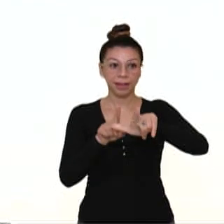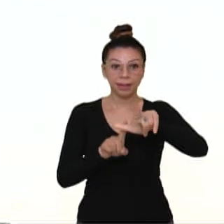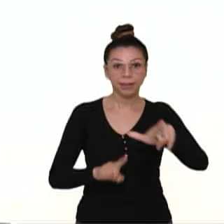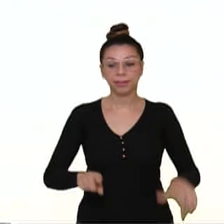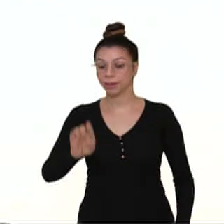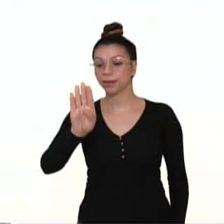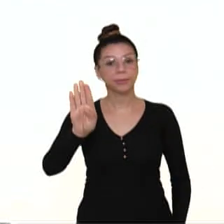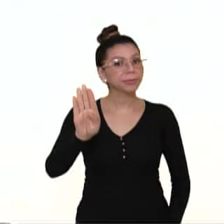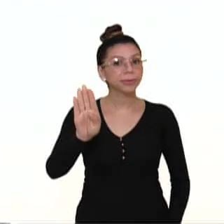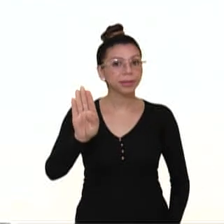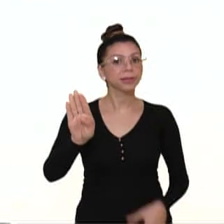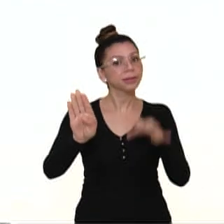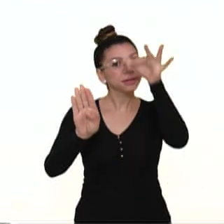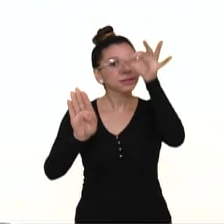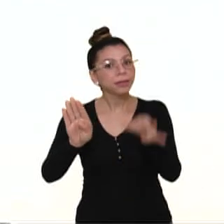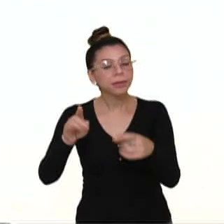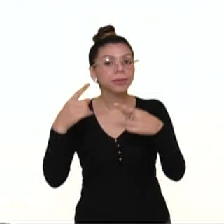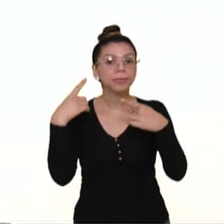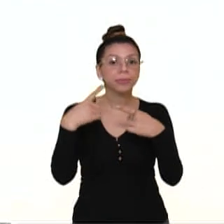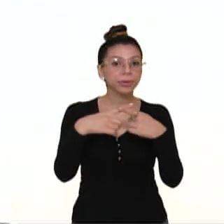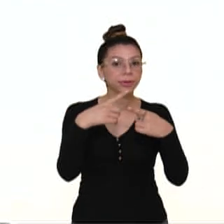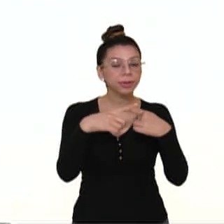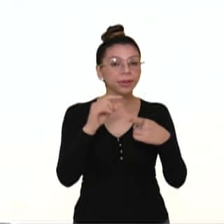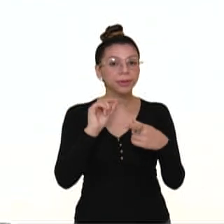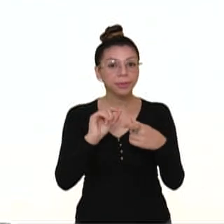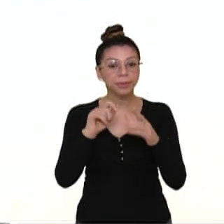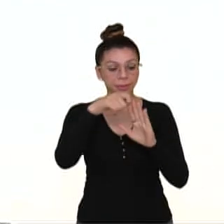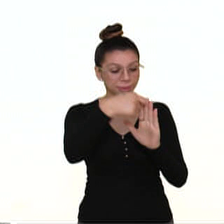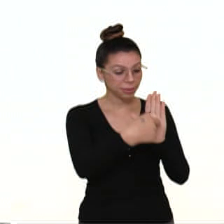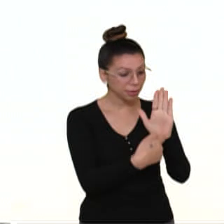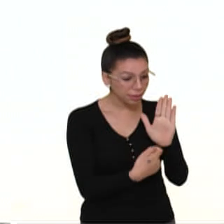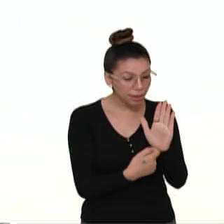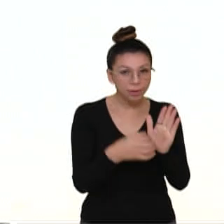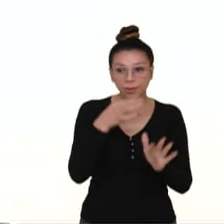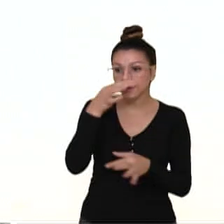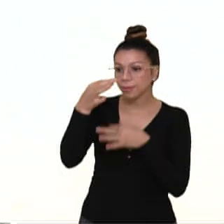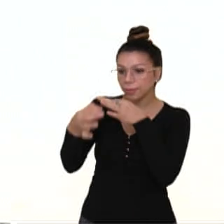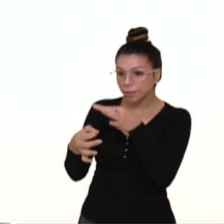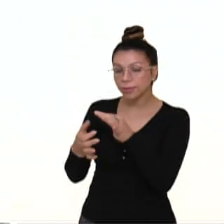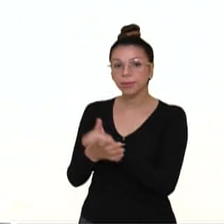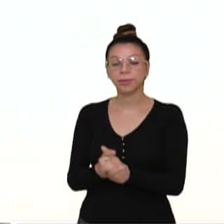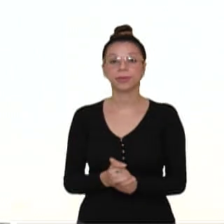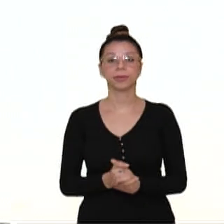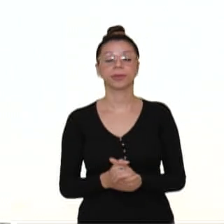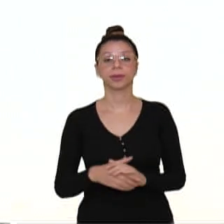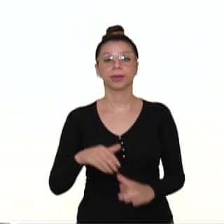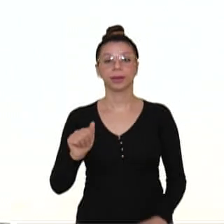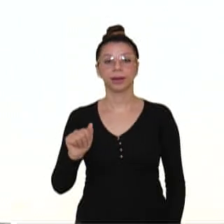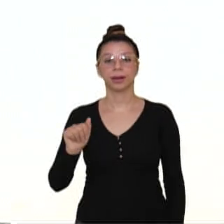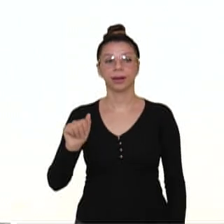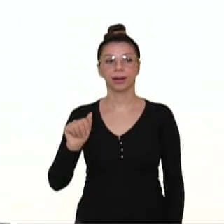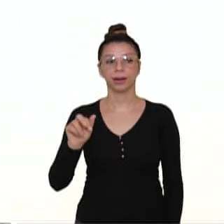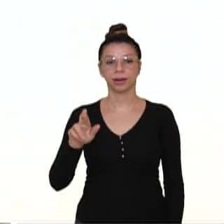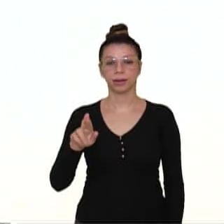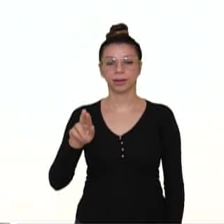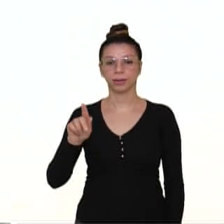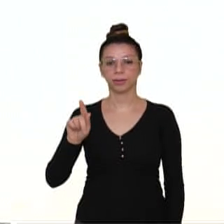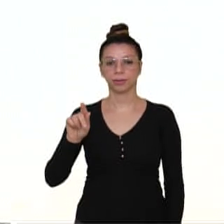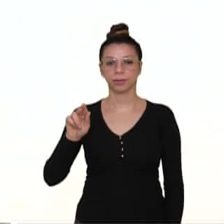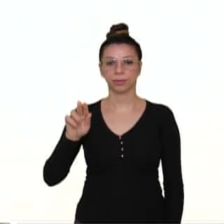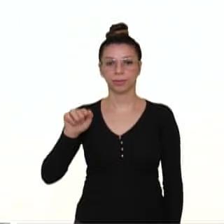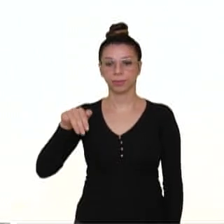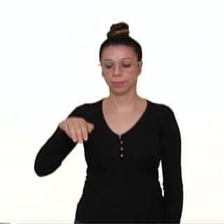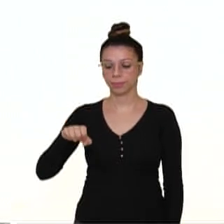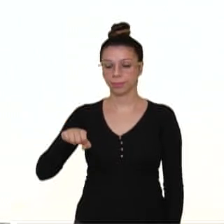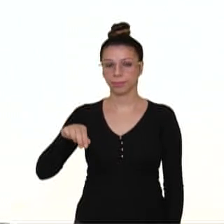com certeza, turma. Texto argumentativo, porque eu coloquei aqui uma observação que esse